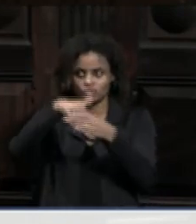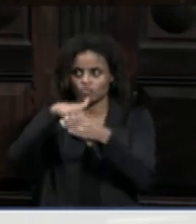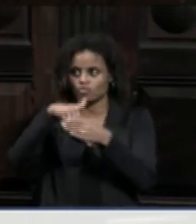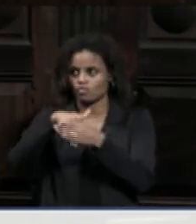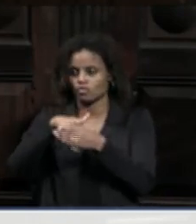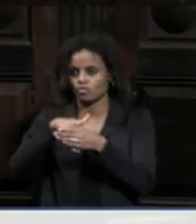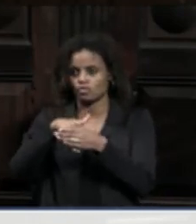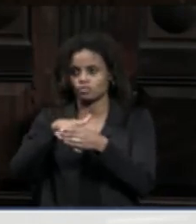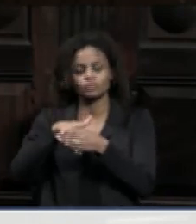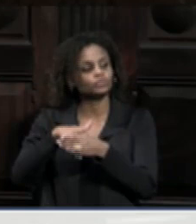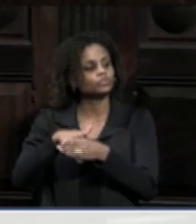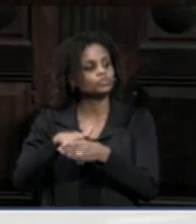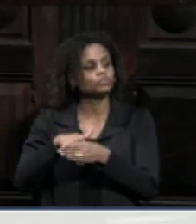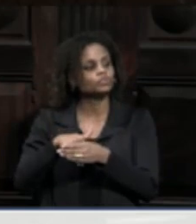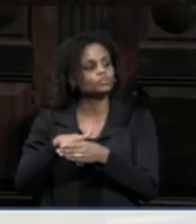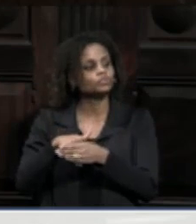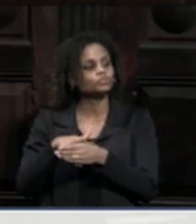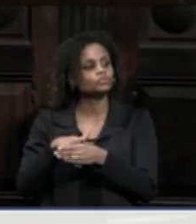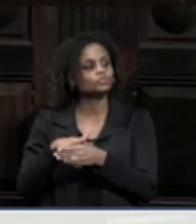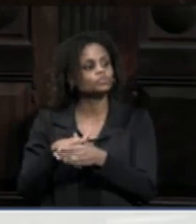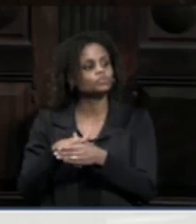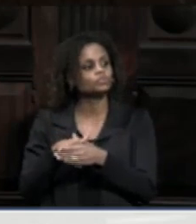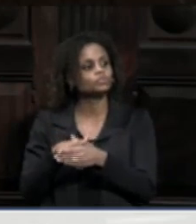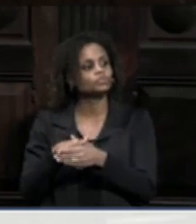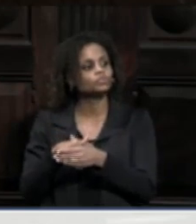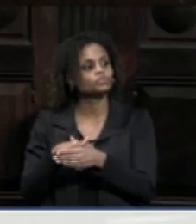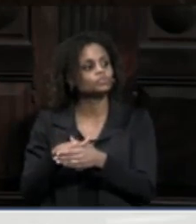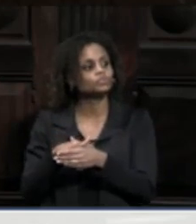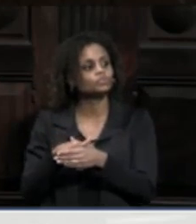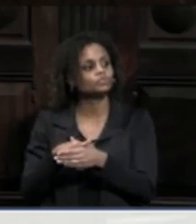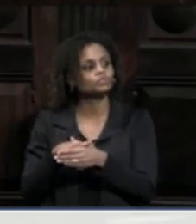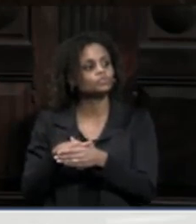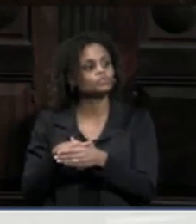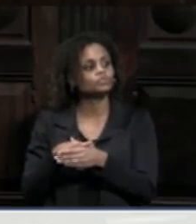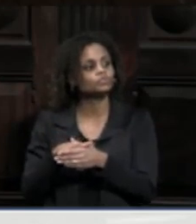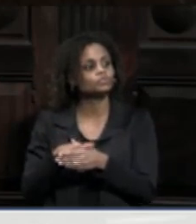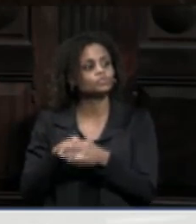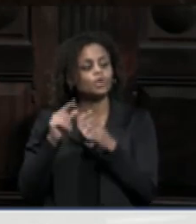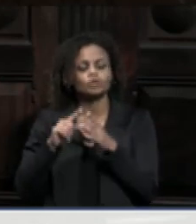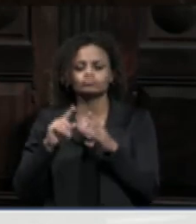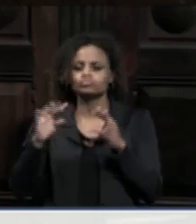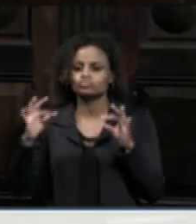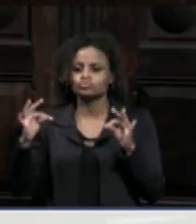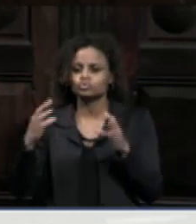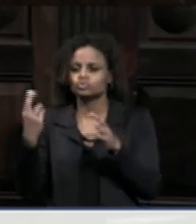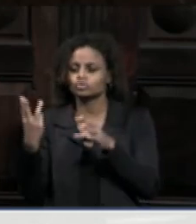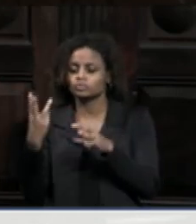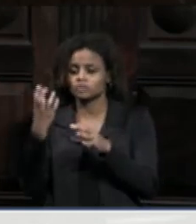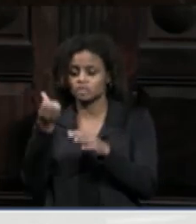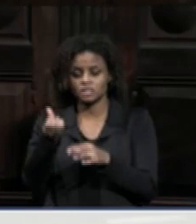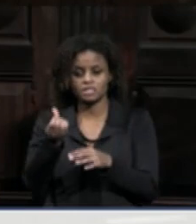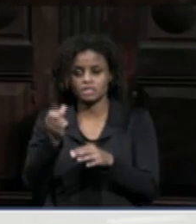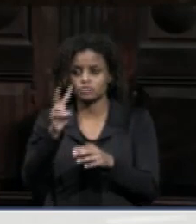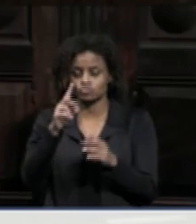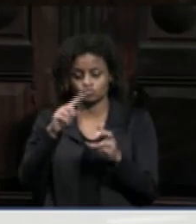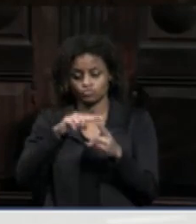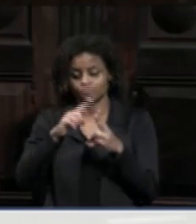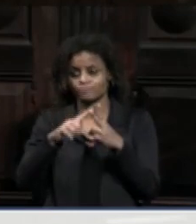mínimo necessário para derrubar um veto, maioria absoluta, os 2